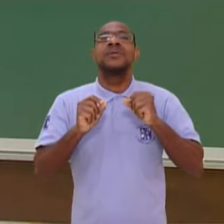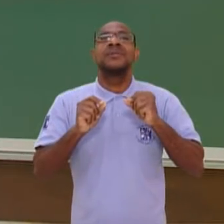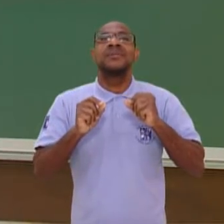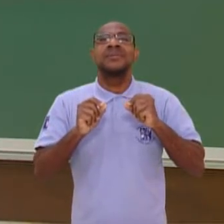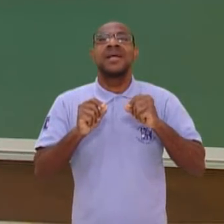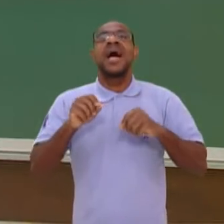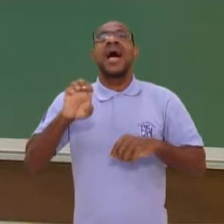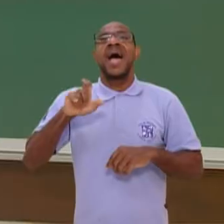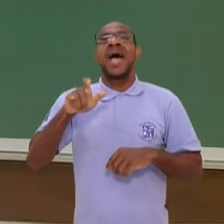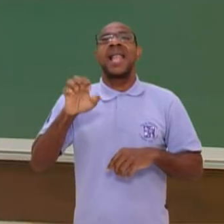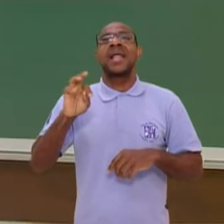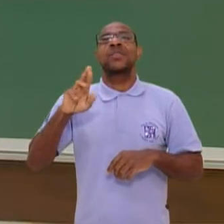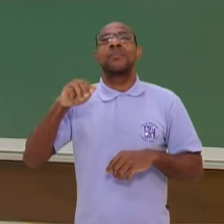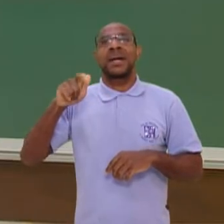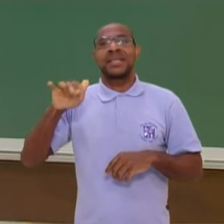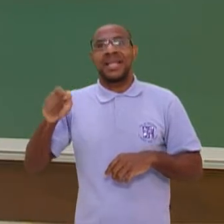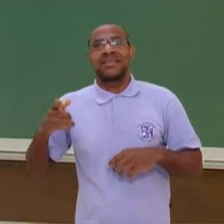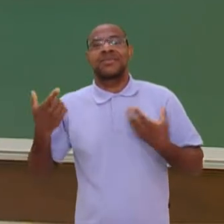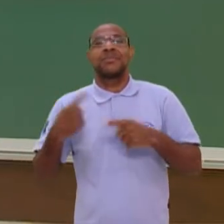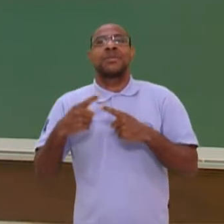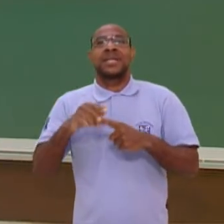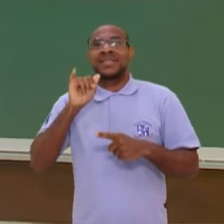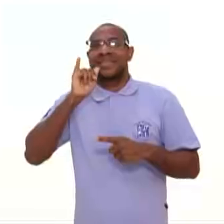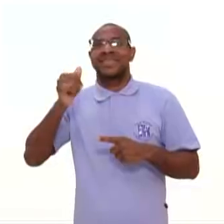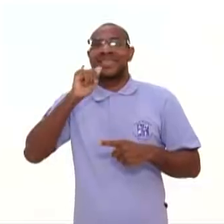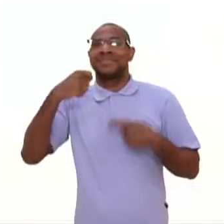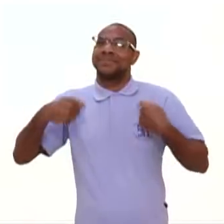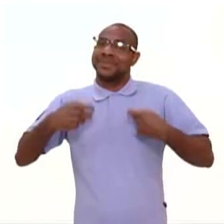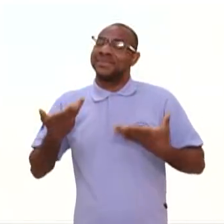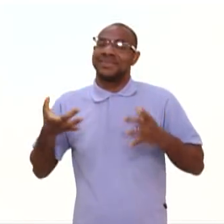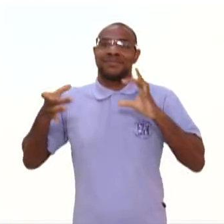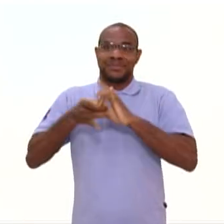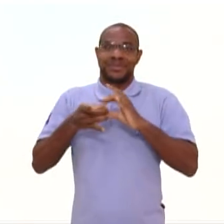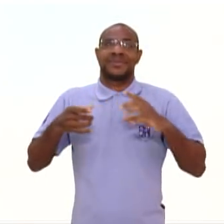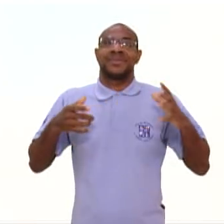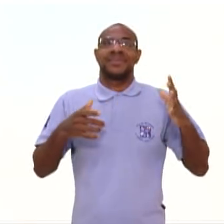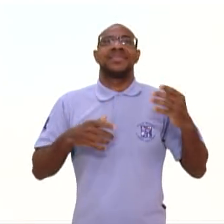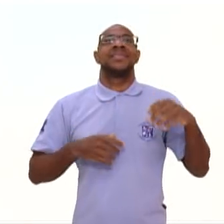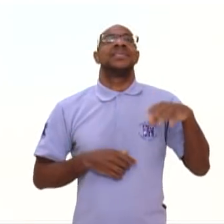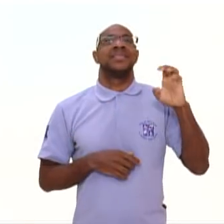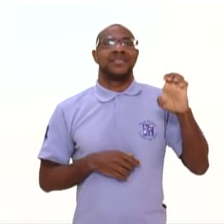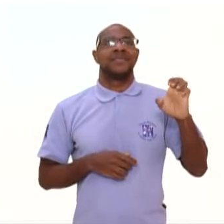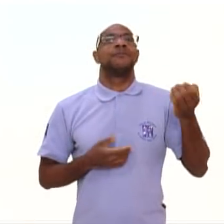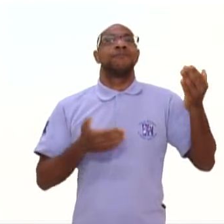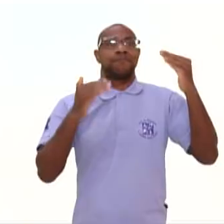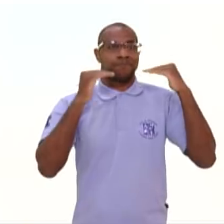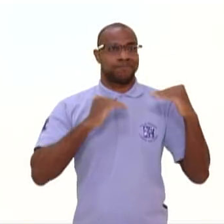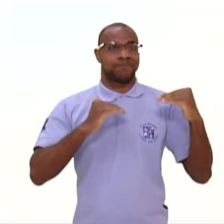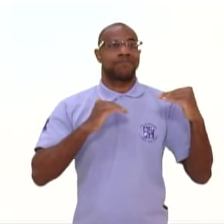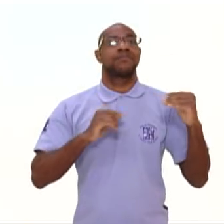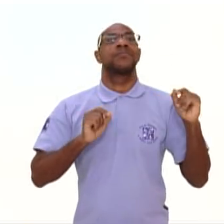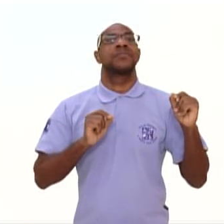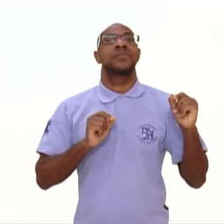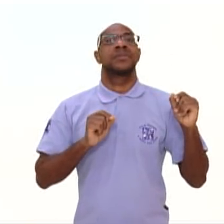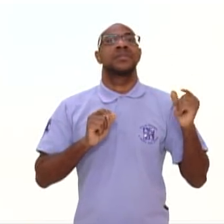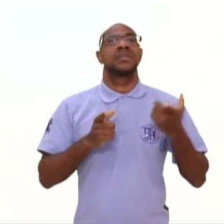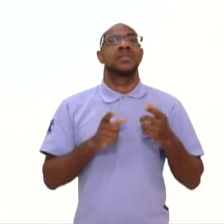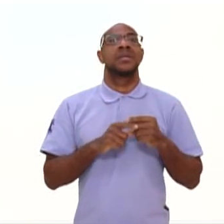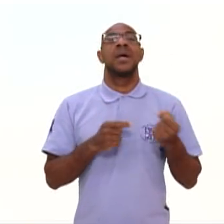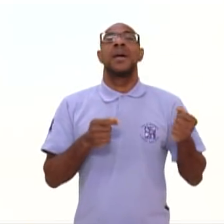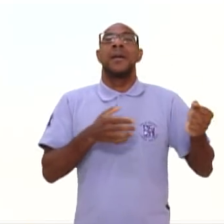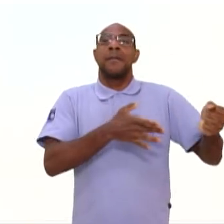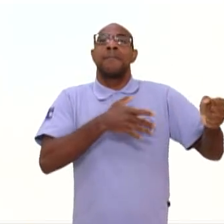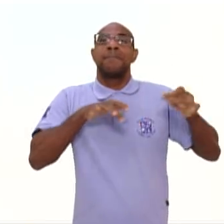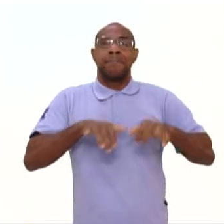ondas eletromagnéticas, onde estaremos trabalhando bem nesse contexto ali. A próxima que temos ali, ó, as ondas na corda de um